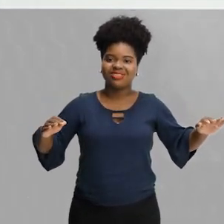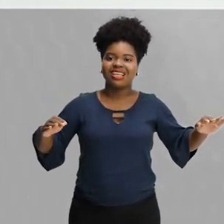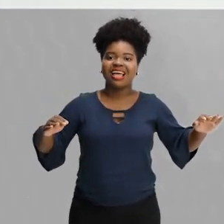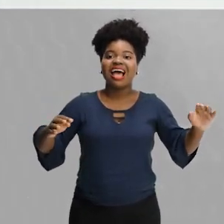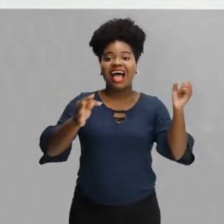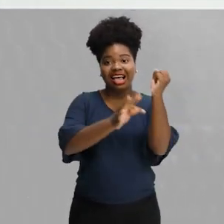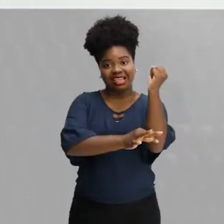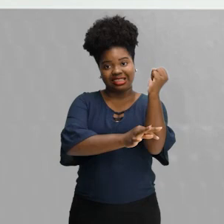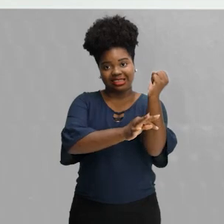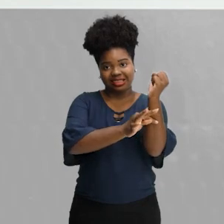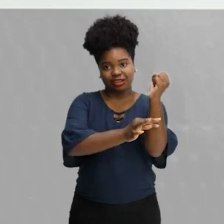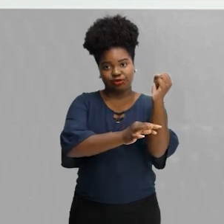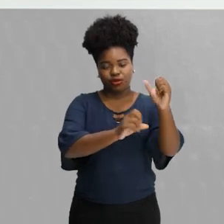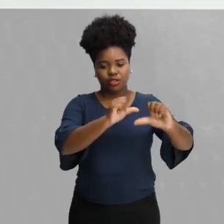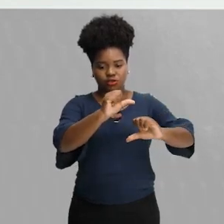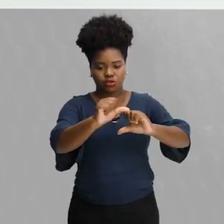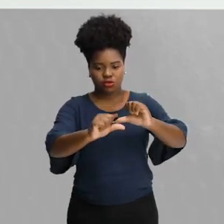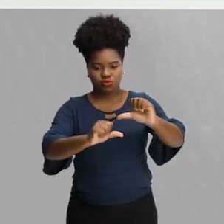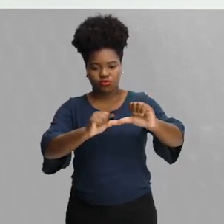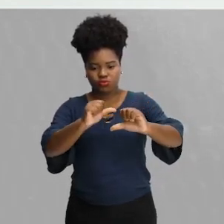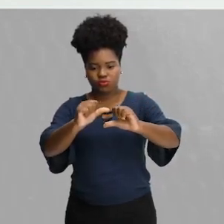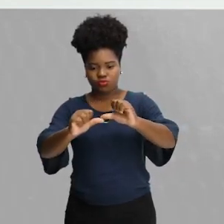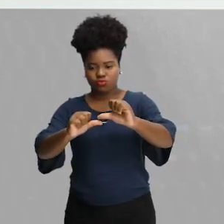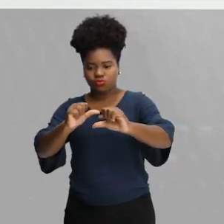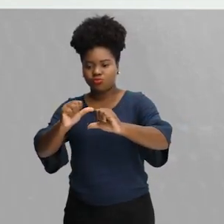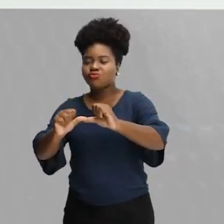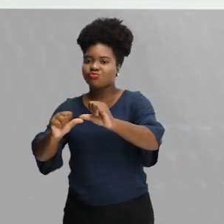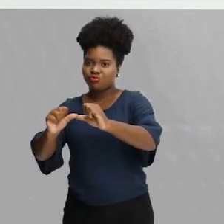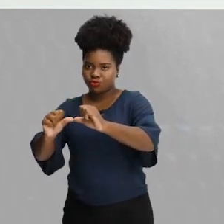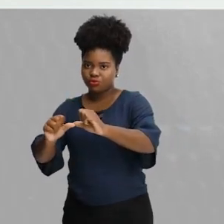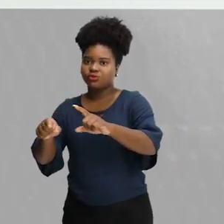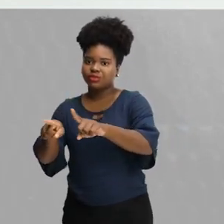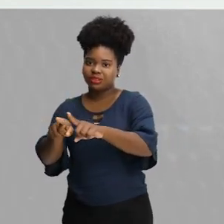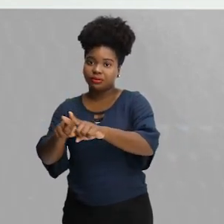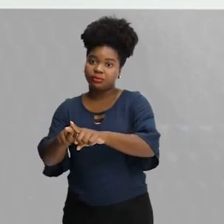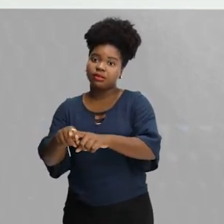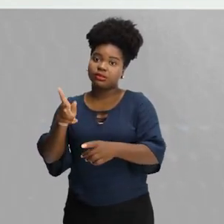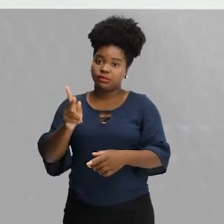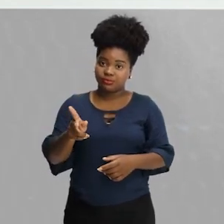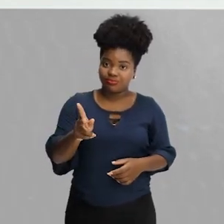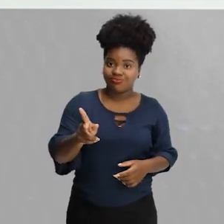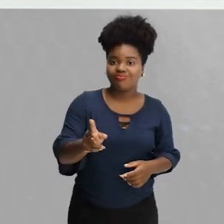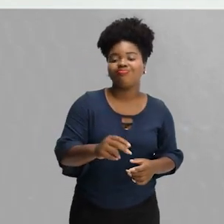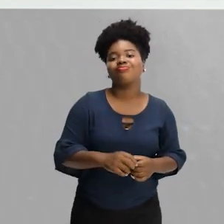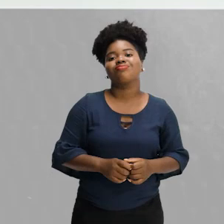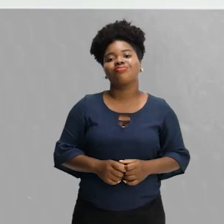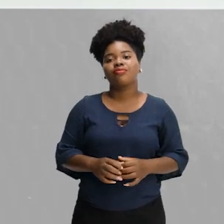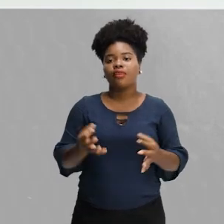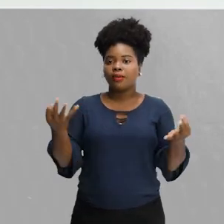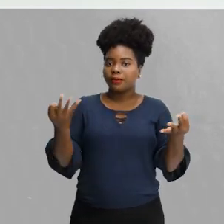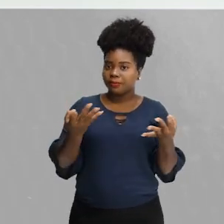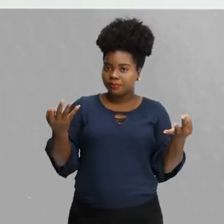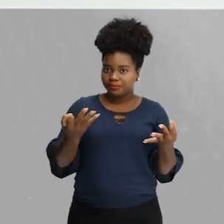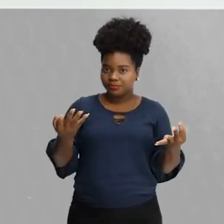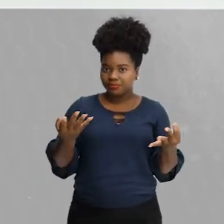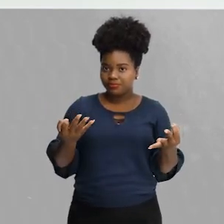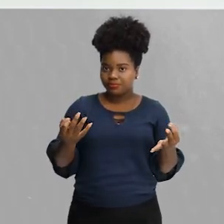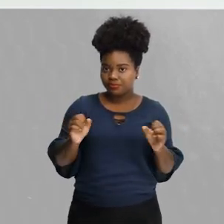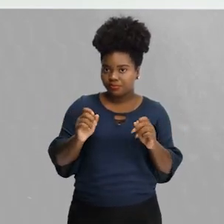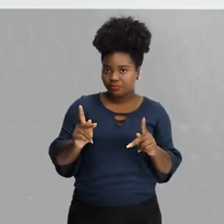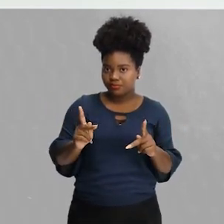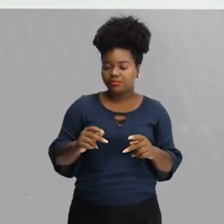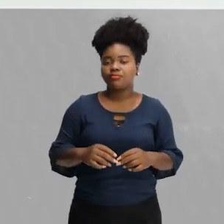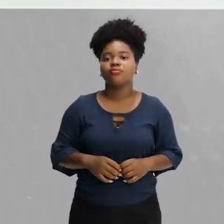temperatura tem uma regularidade, ou seja, ela se mantém ao longo do ano. Perfeito até aí, pessoal? Então,